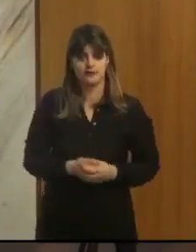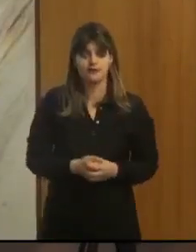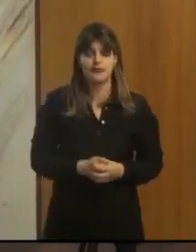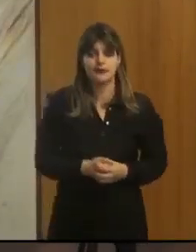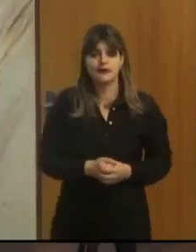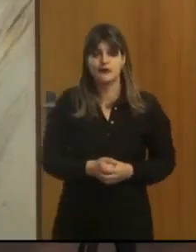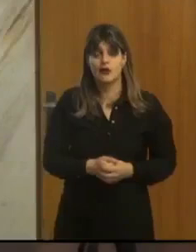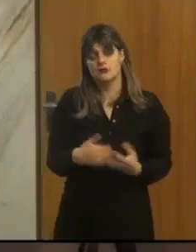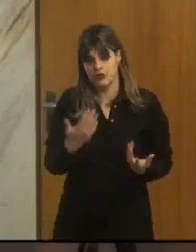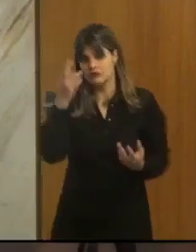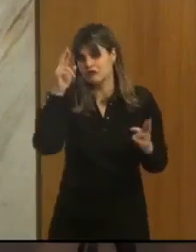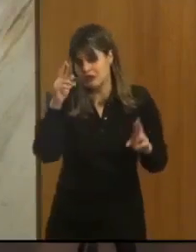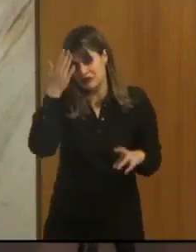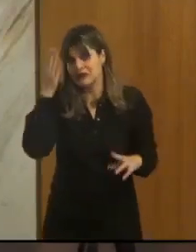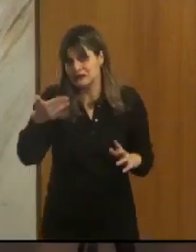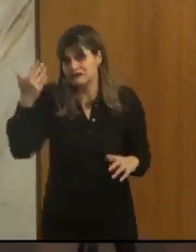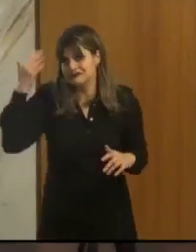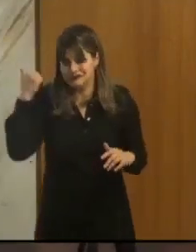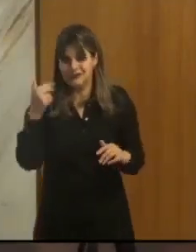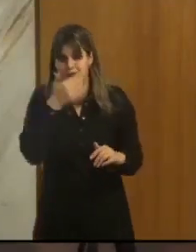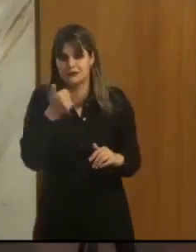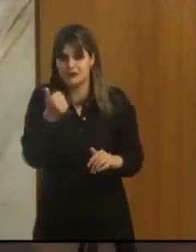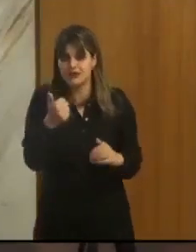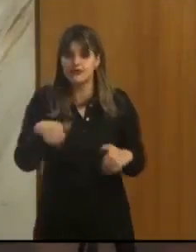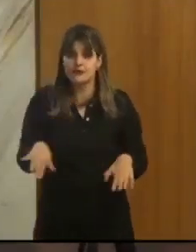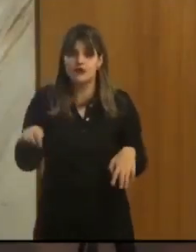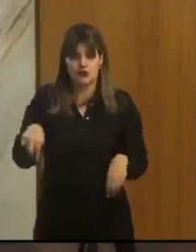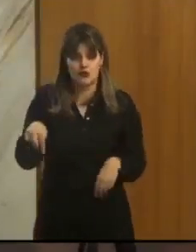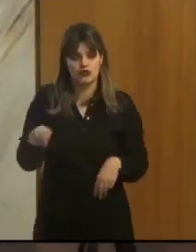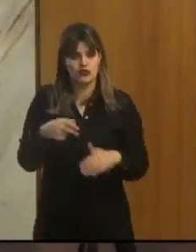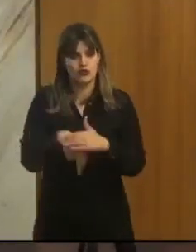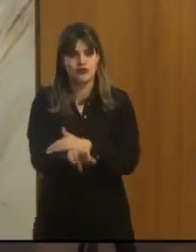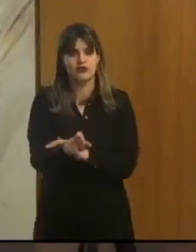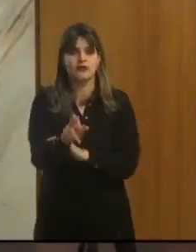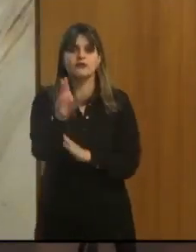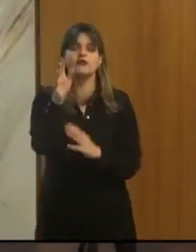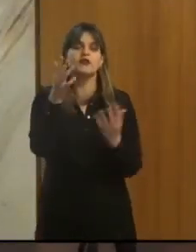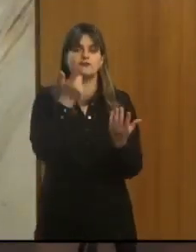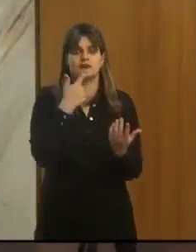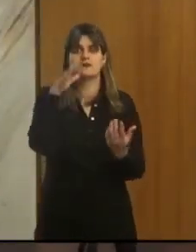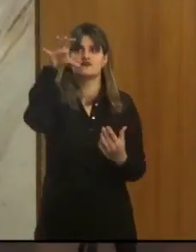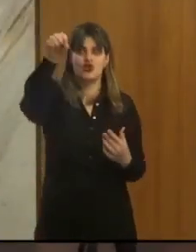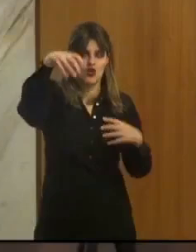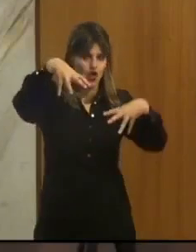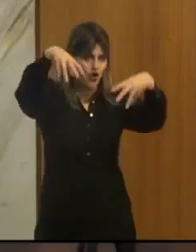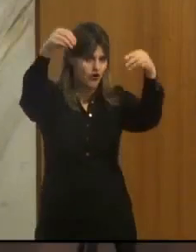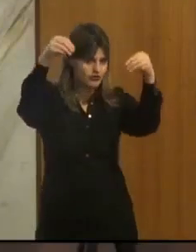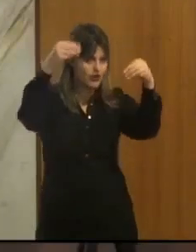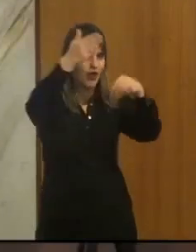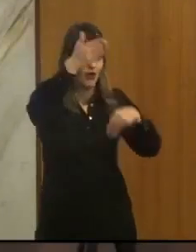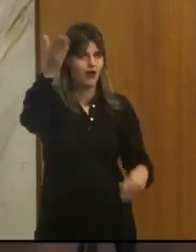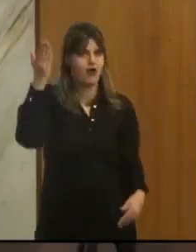Teria sido uma igreja bonita. Mas ainda hoje nós entramos e respiramos o gótico. Uhum. E respiramos o gótico